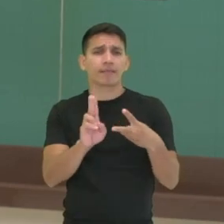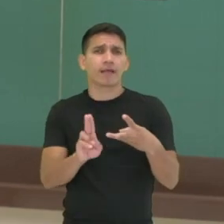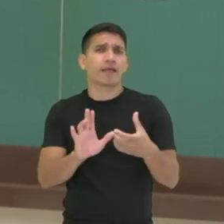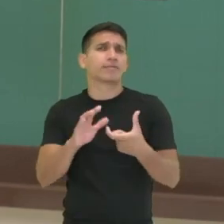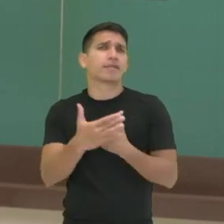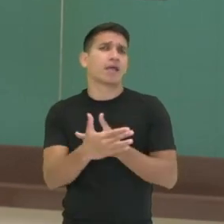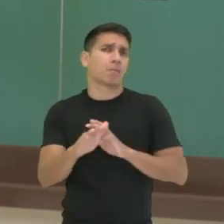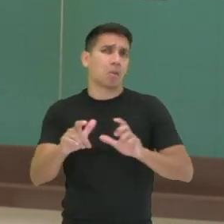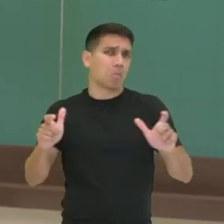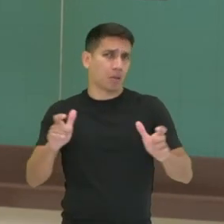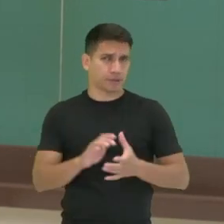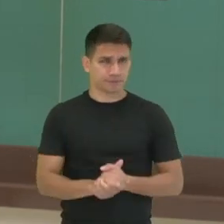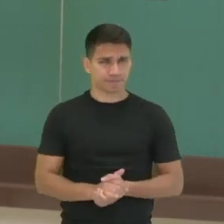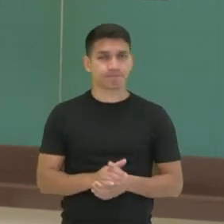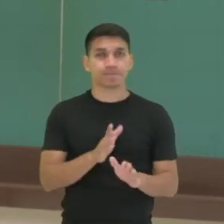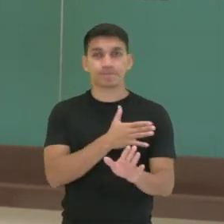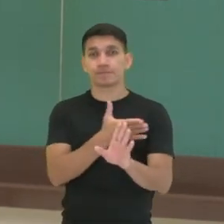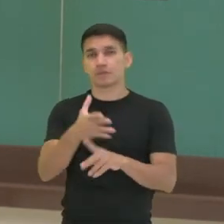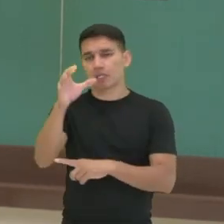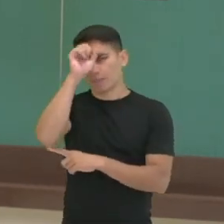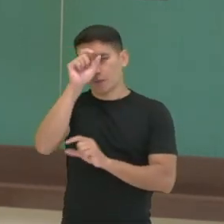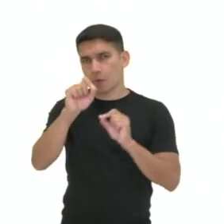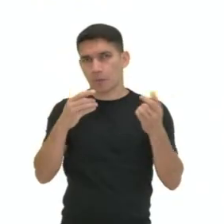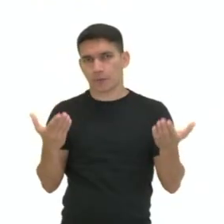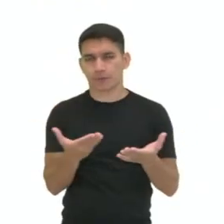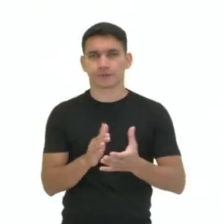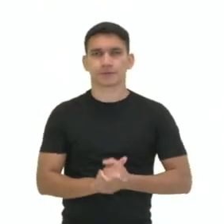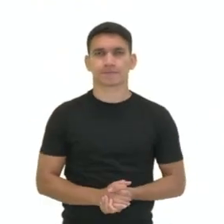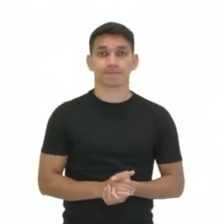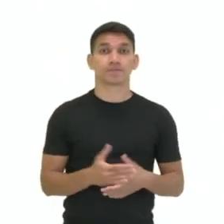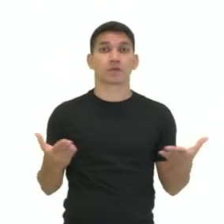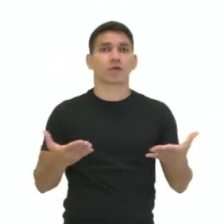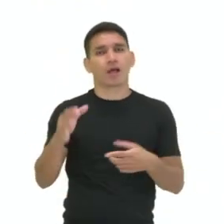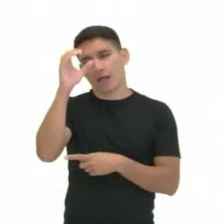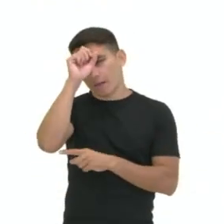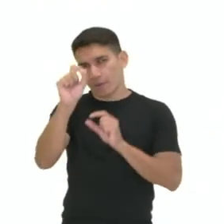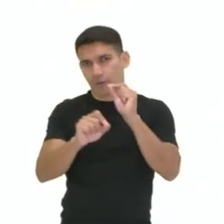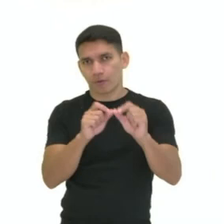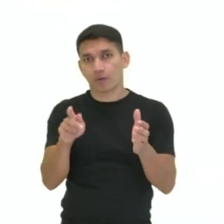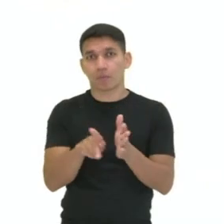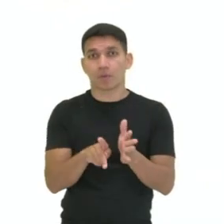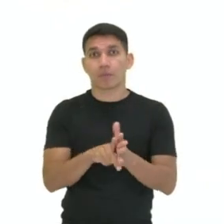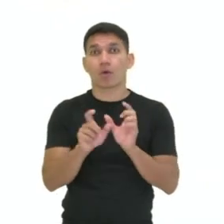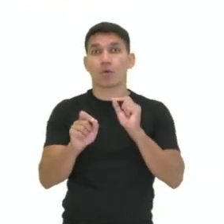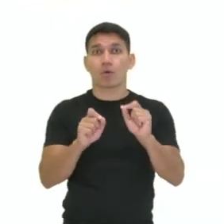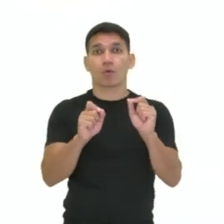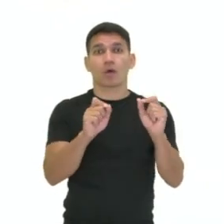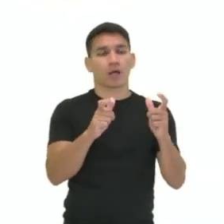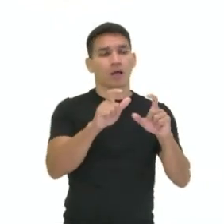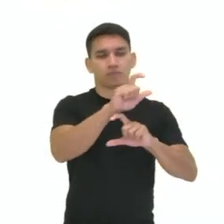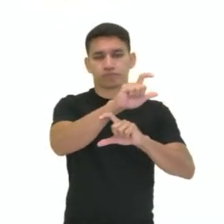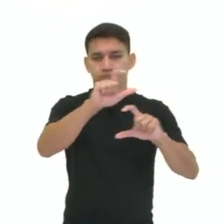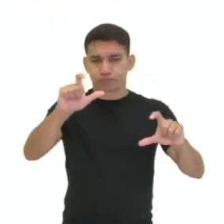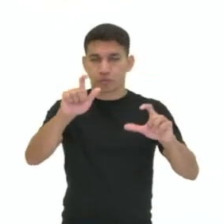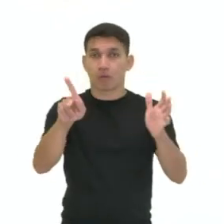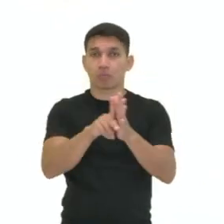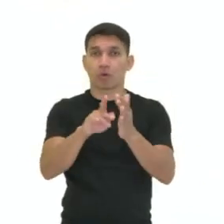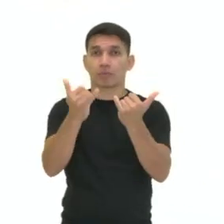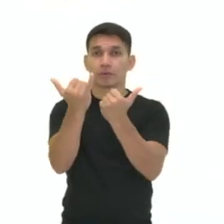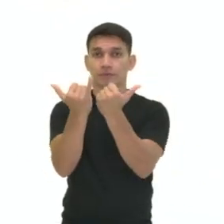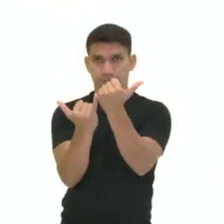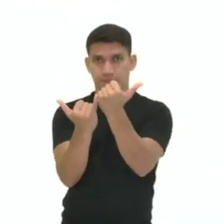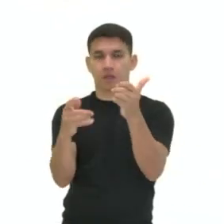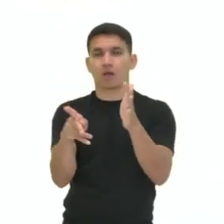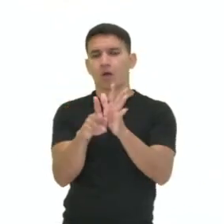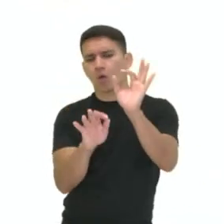vezes. Vamos retomar então o que teve hoje? Nesta aula estudamos o período composto por subordinação. Na estrutura desse